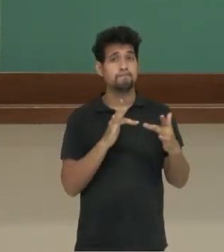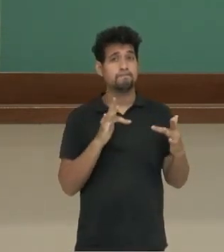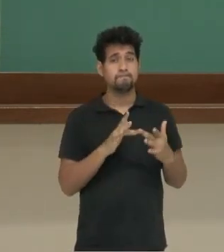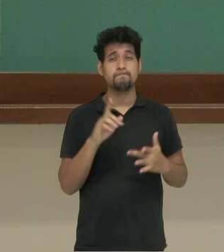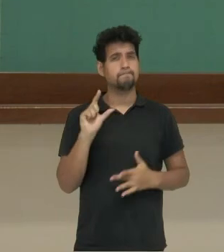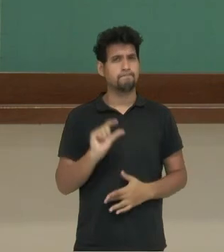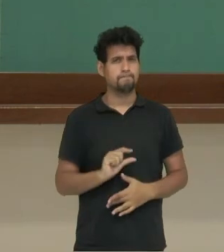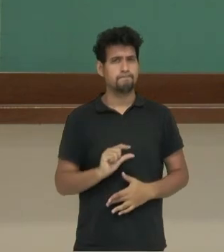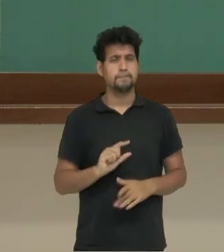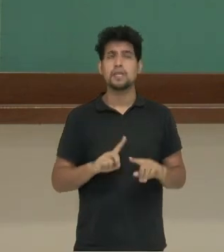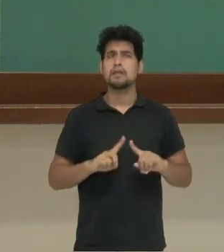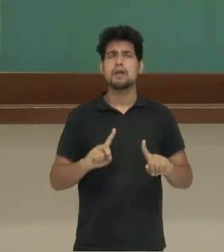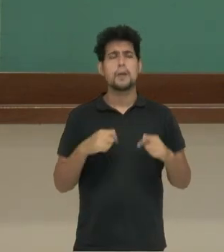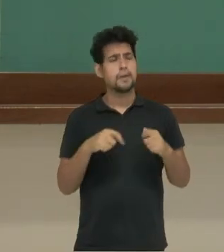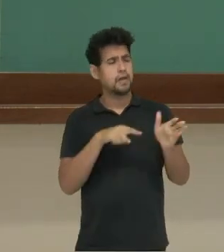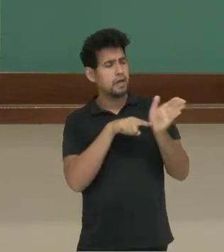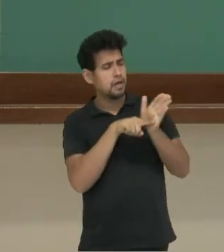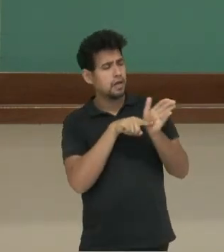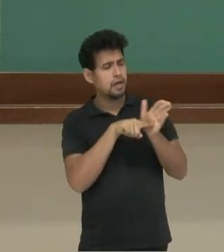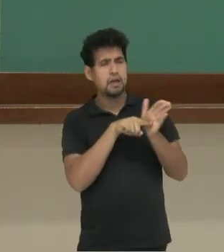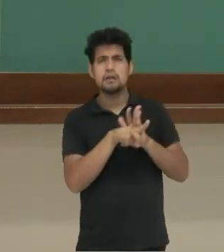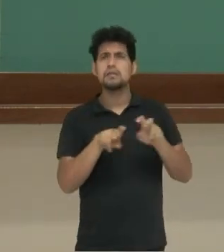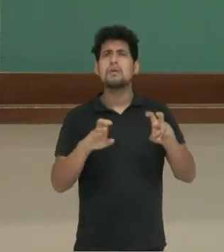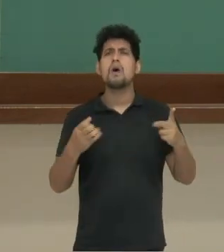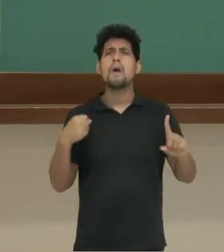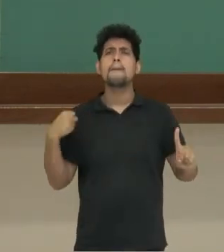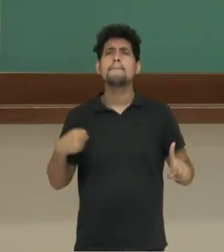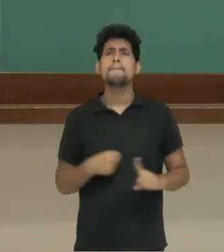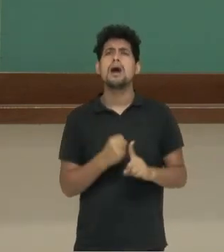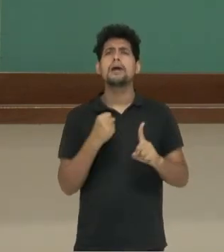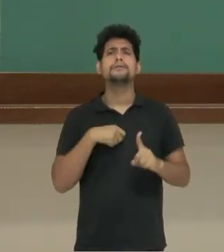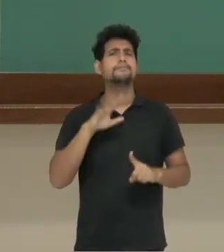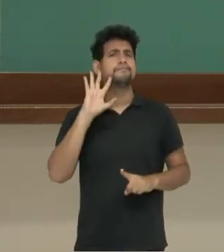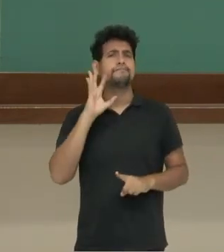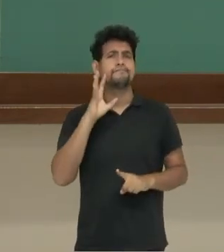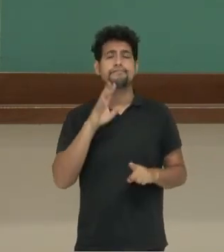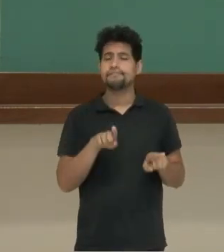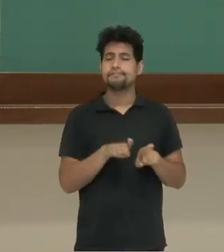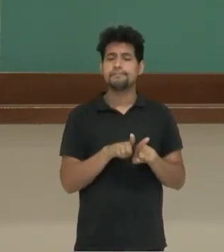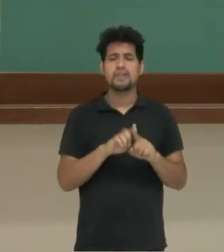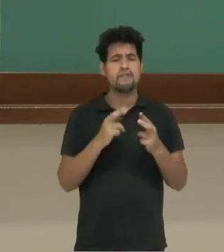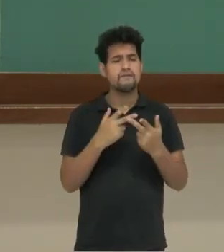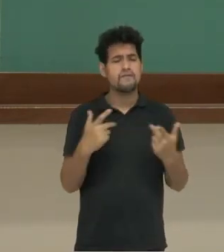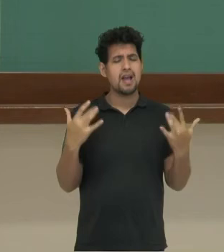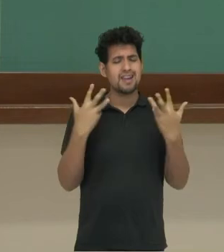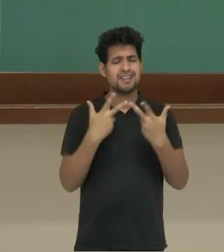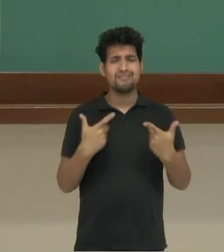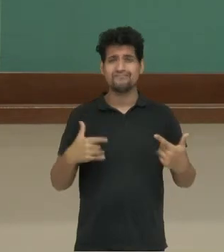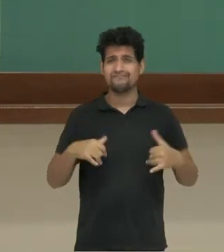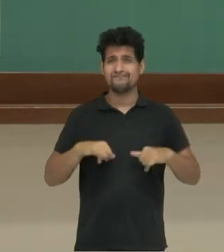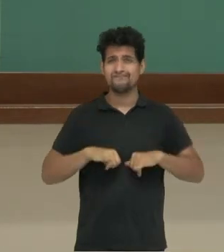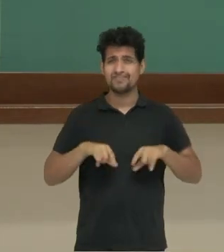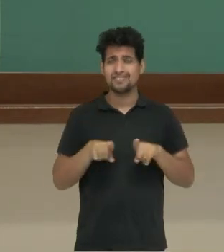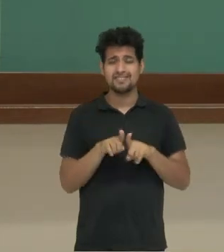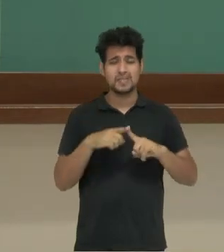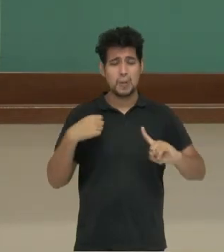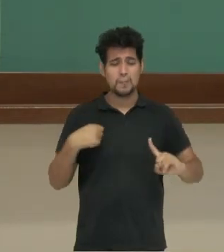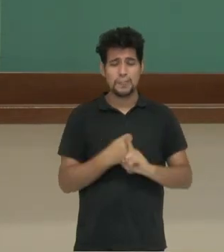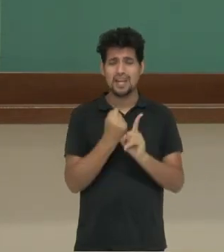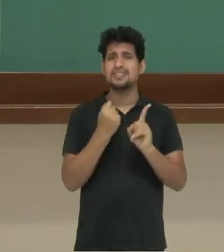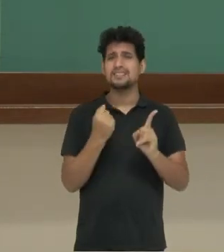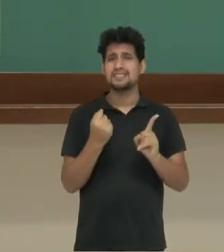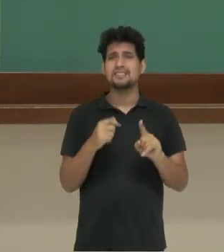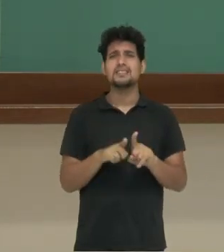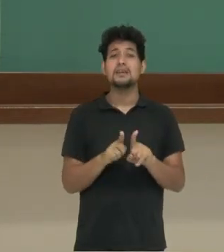possível. Pesquise a respeito dos impactos que essas populações de anfíbios sofrem, né? Os impactos que eles sofrem,